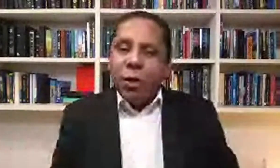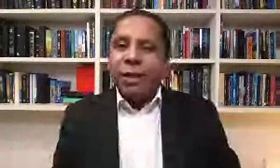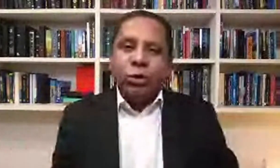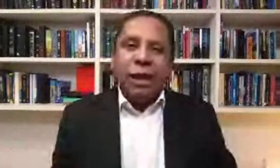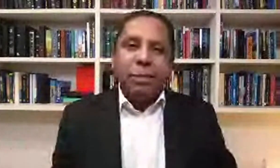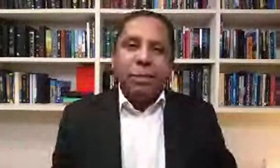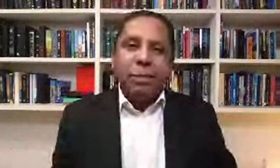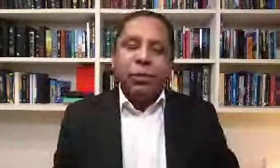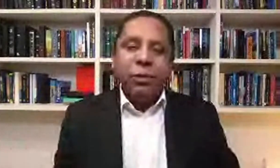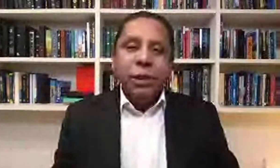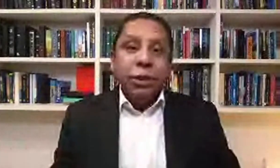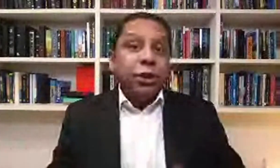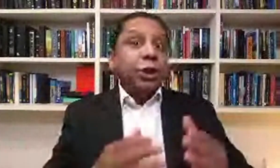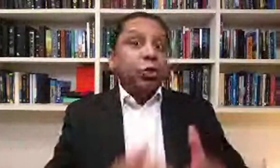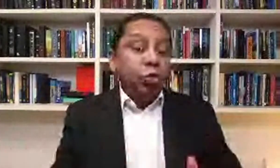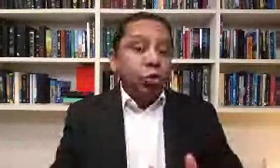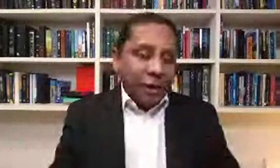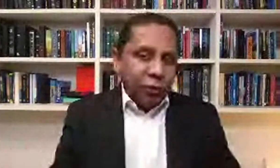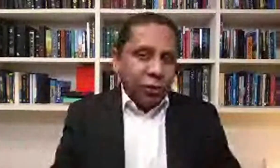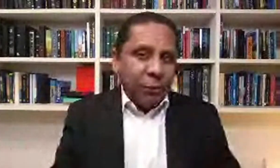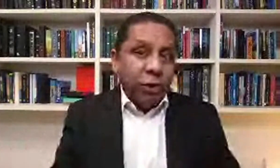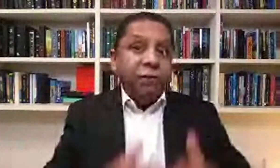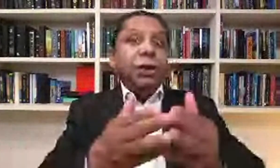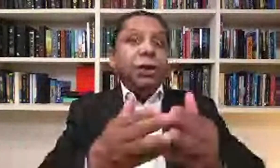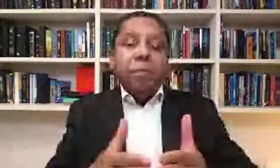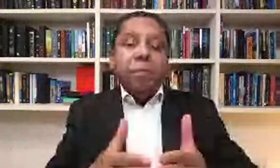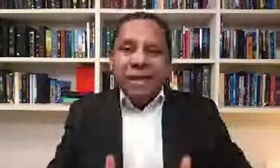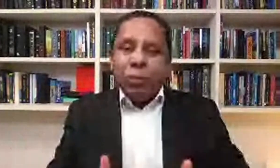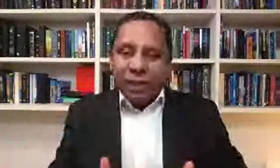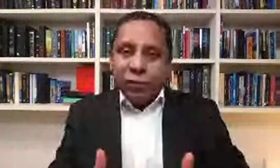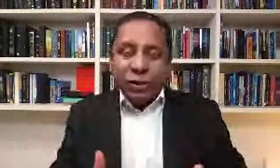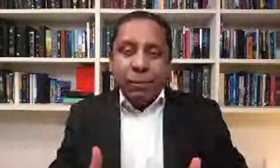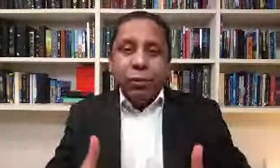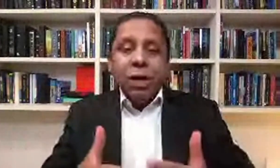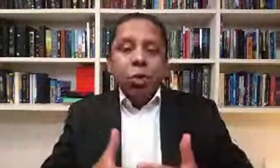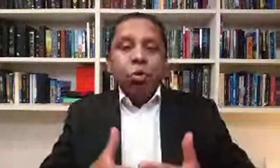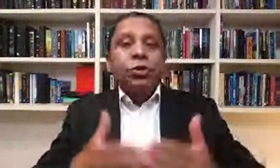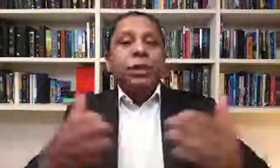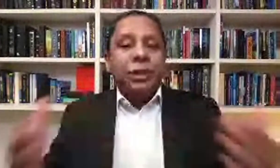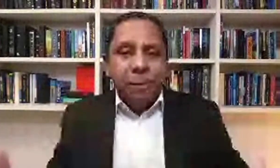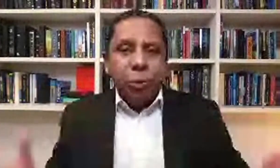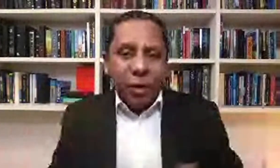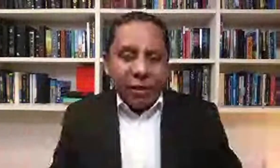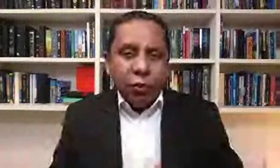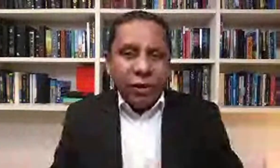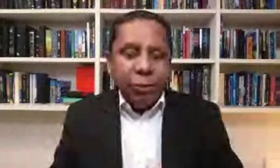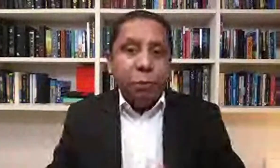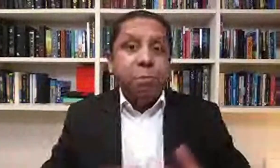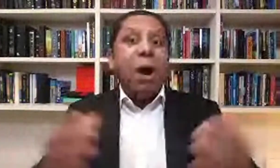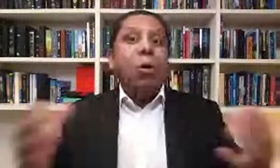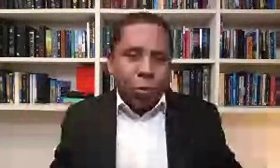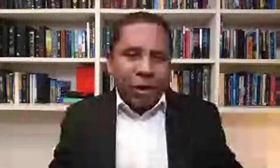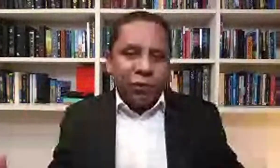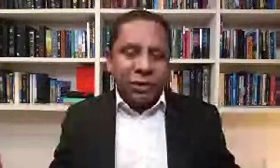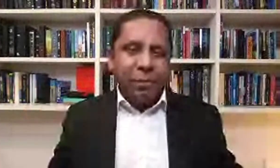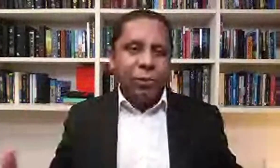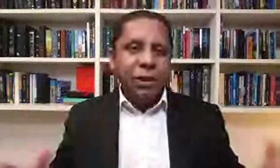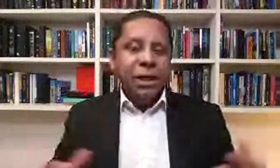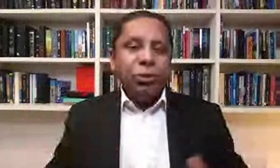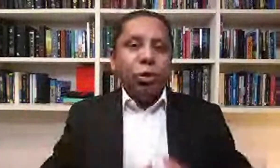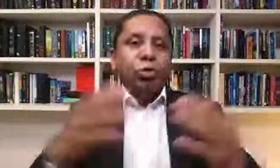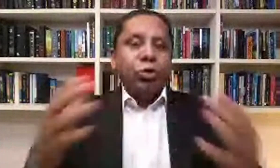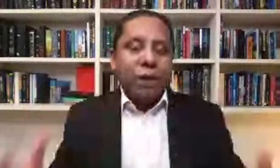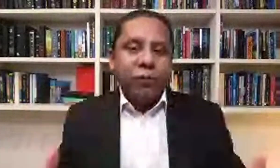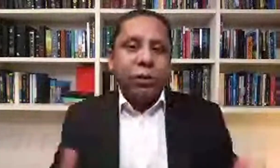Testamento guardaram o sábado. Jesus guardava o sábado, a Virgem Maria guardava o sábado, os discípulos guardavam o sábado, Paulo guardava o